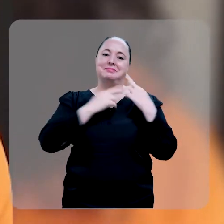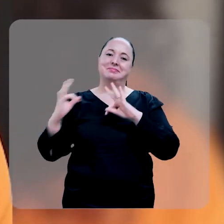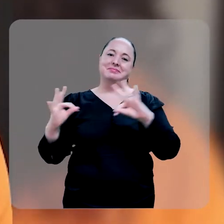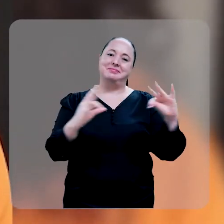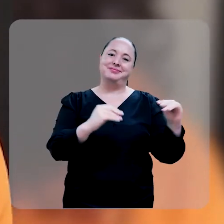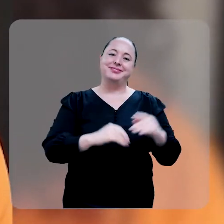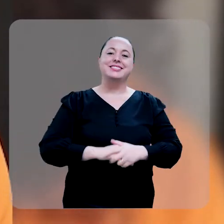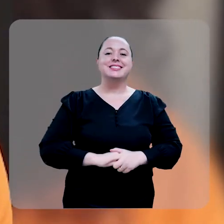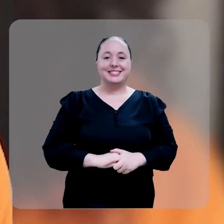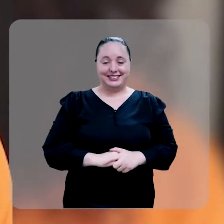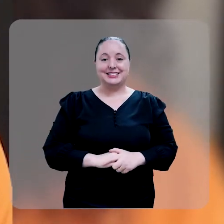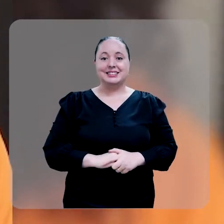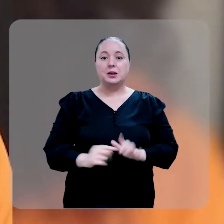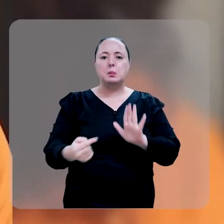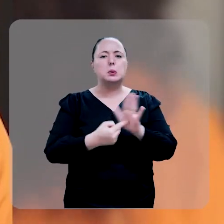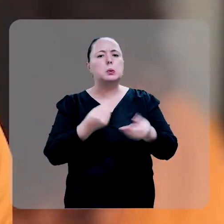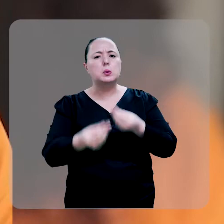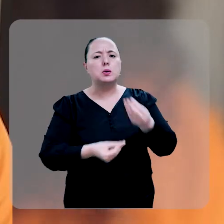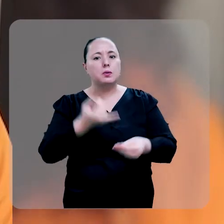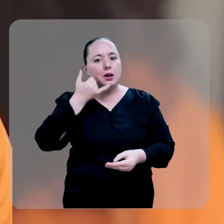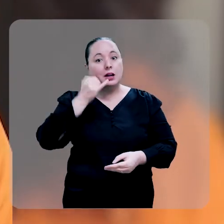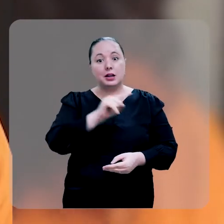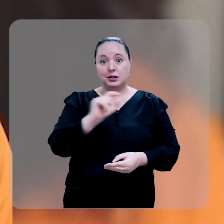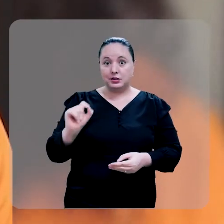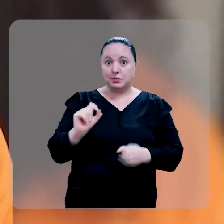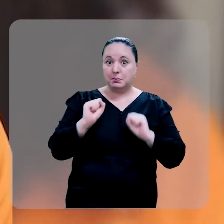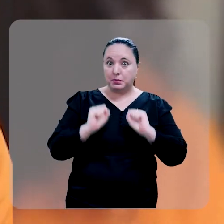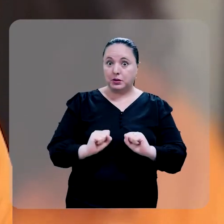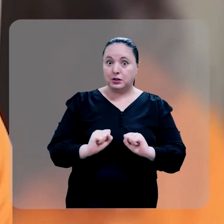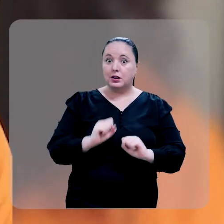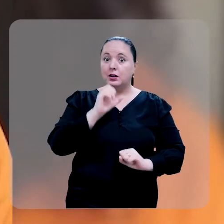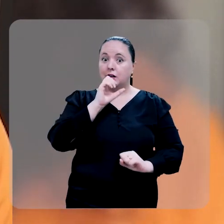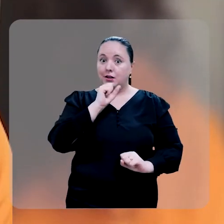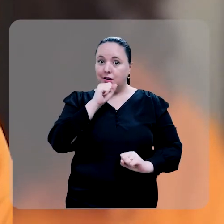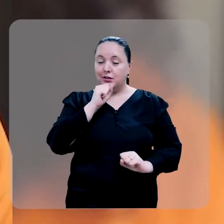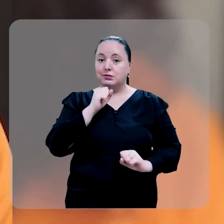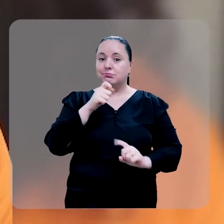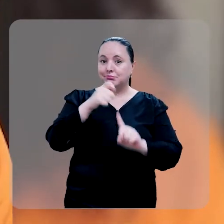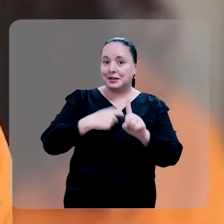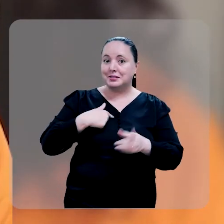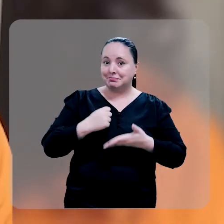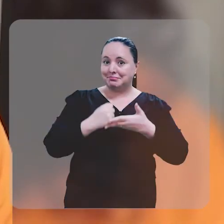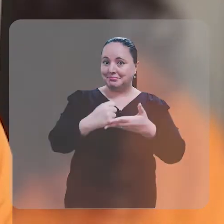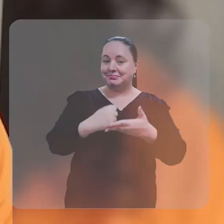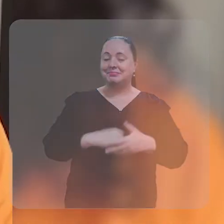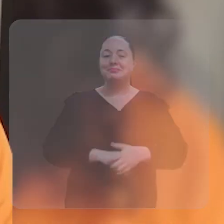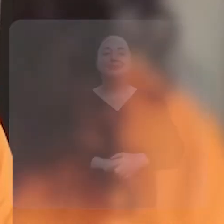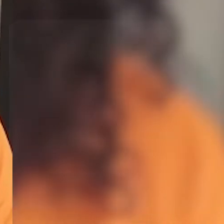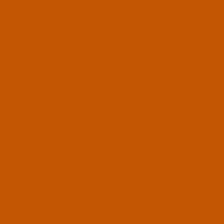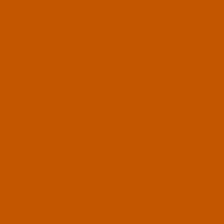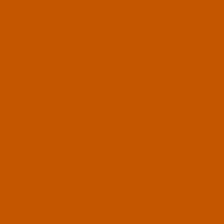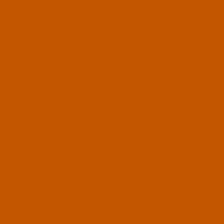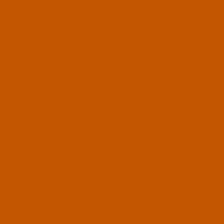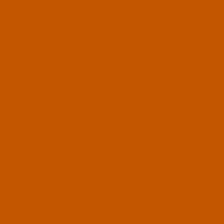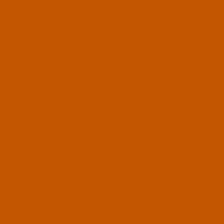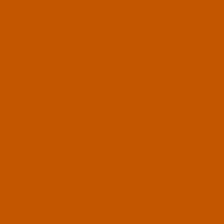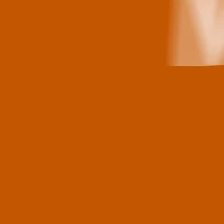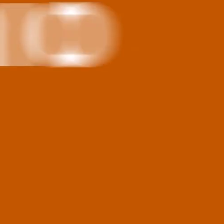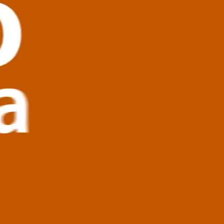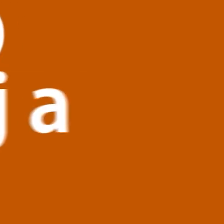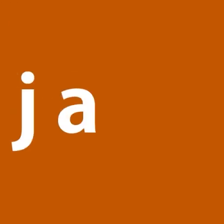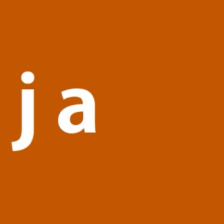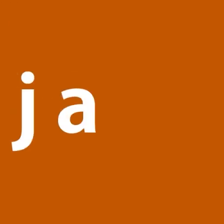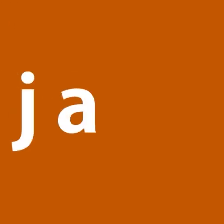é responsabilidade de todos. E para denunciar, Disque 100. Maio Laranja, eu apoio. Thank you.